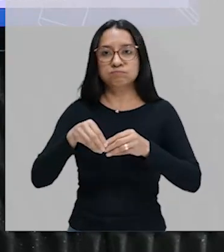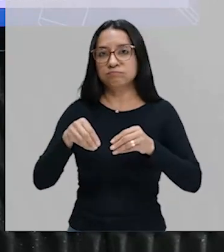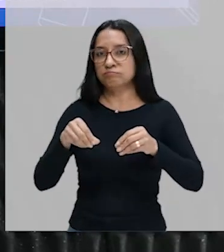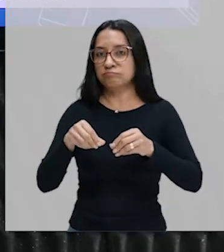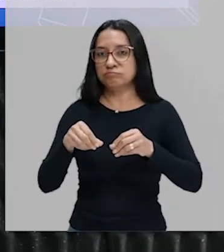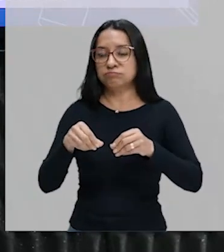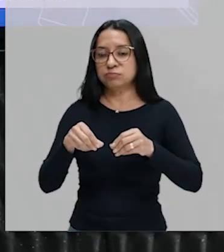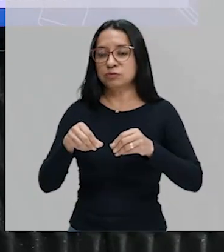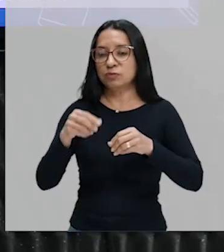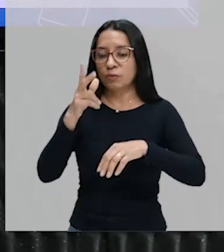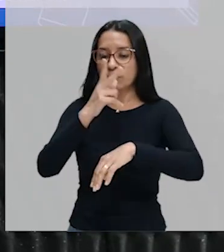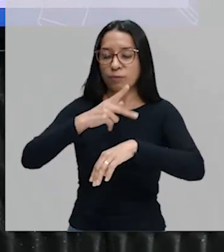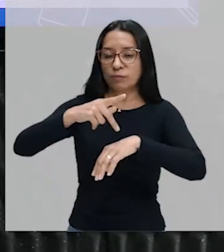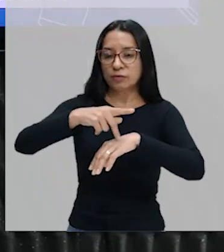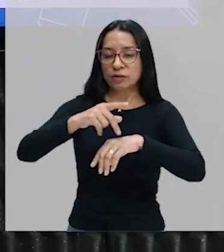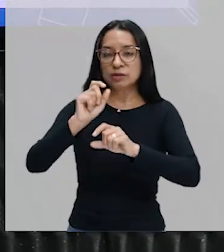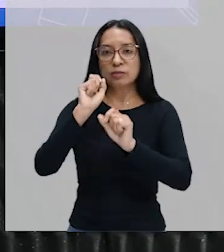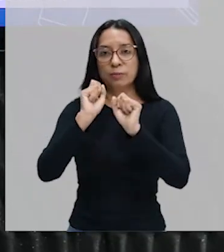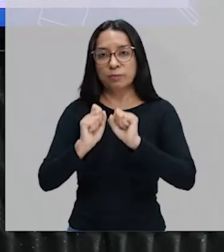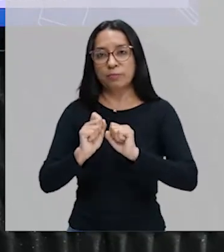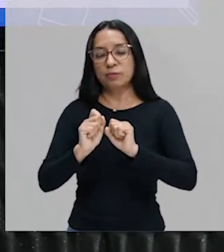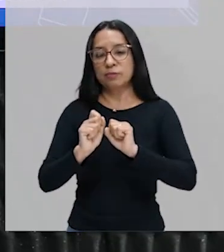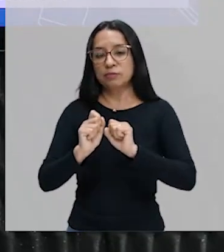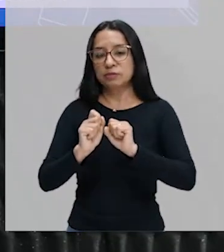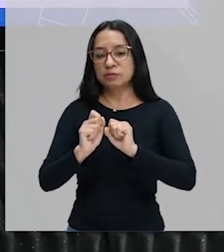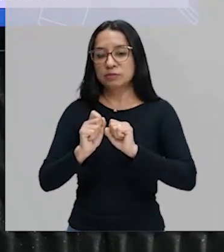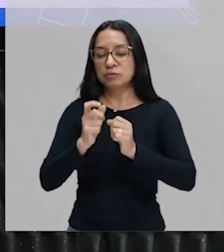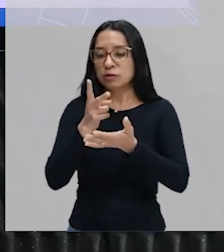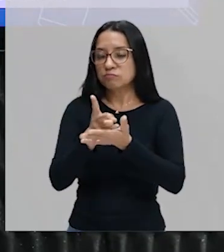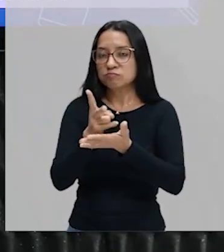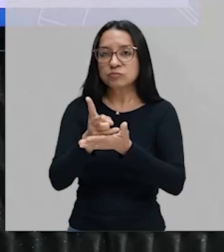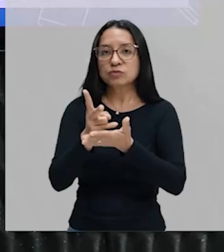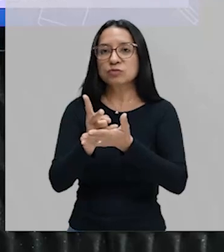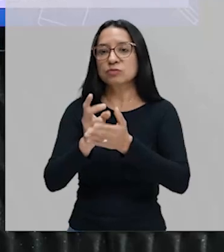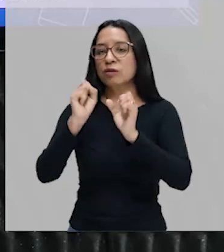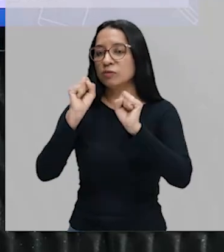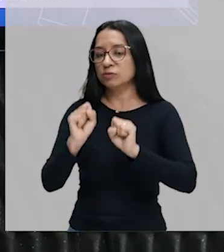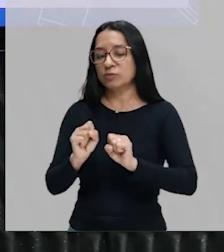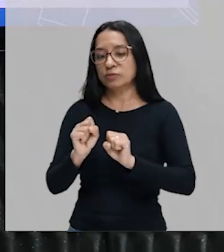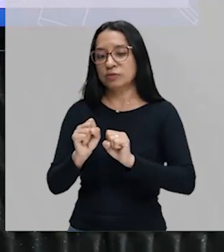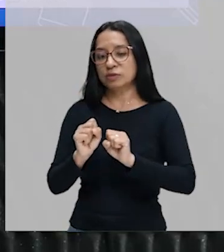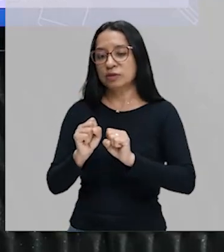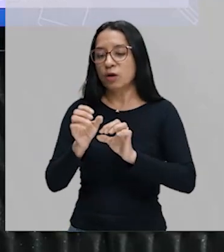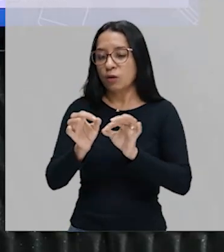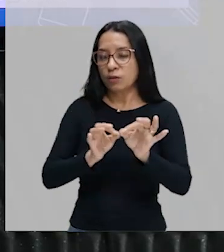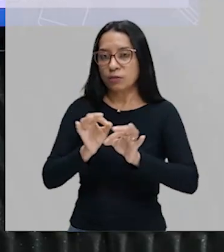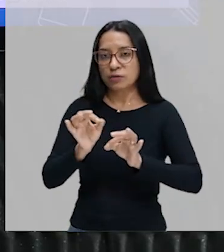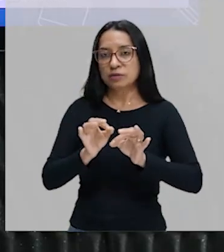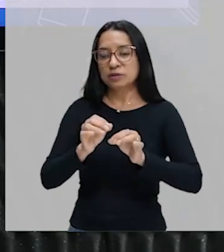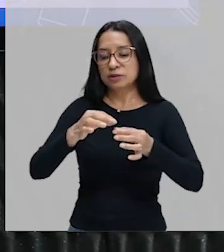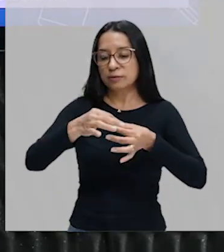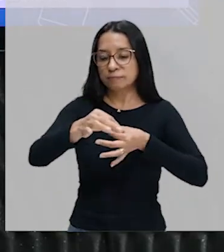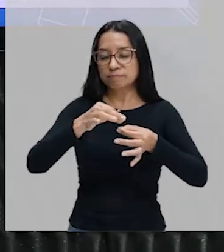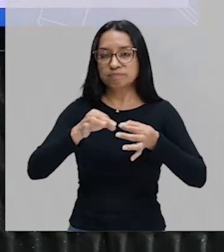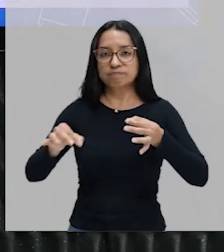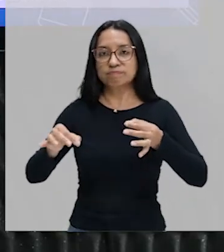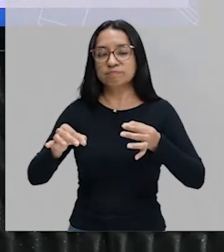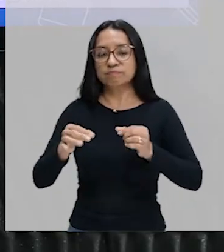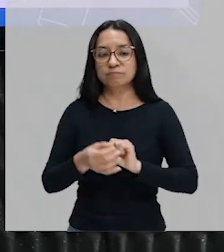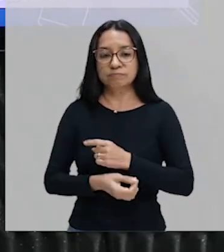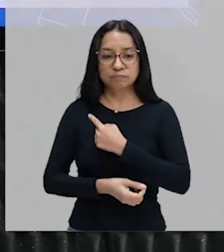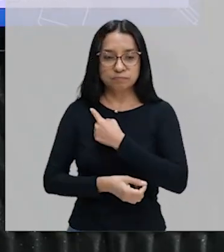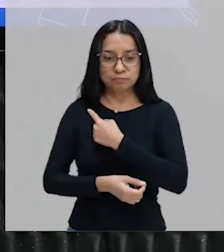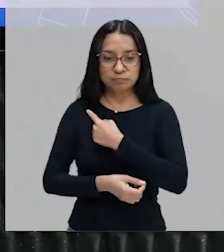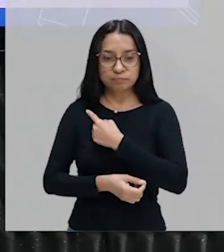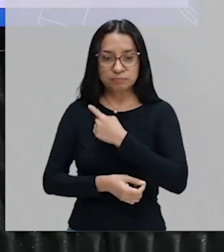Um território, um país, para que eles possam exercer a sua soberania. Ou seja, para que eles possam organizar esse território. Você está vendo até aqui na